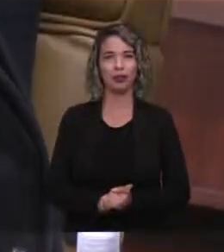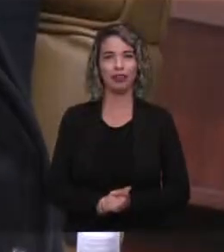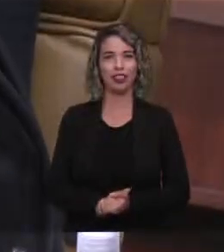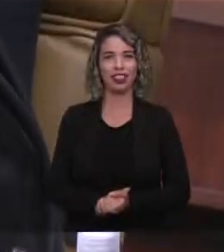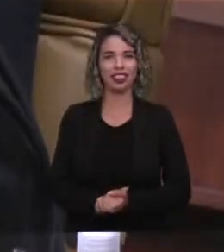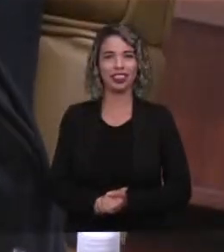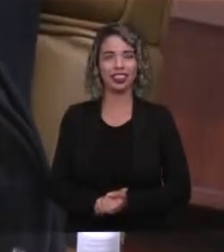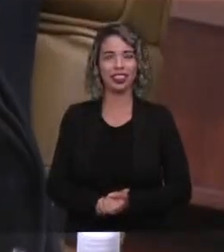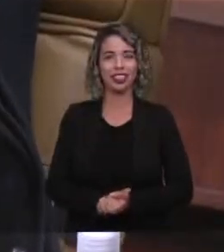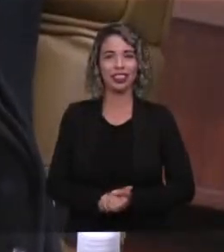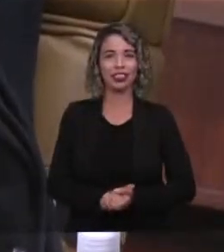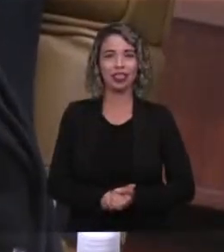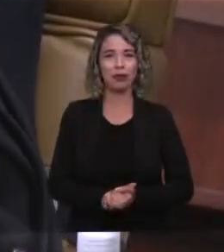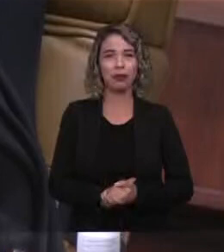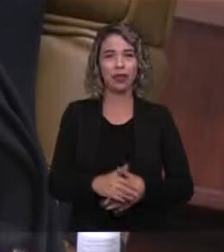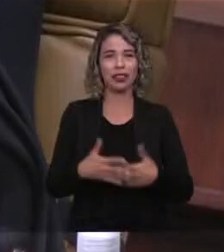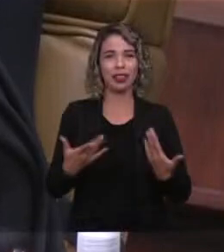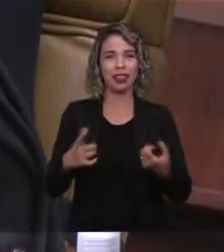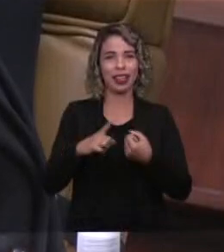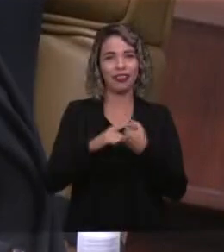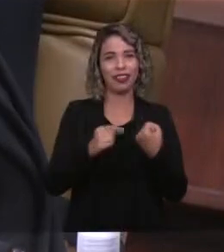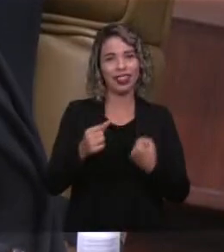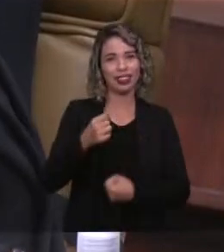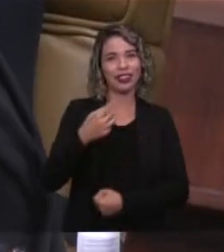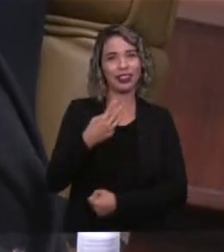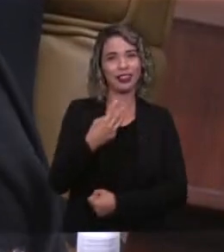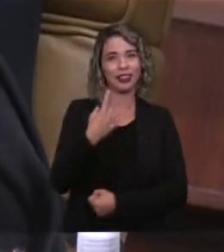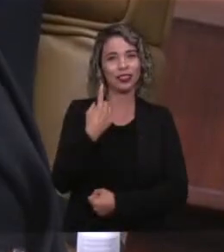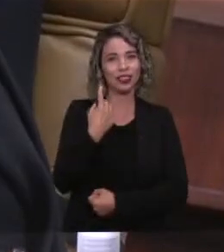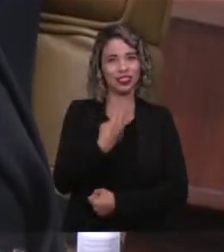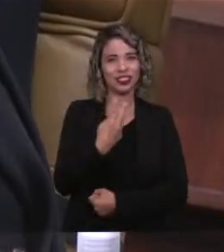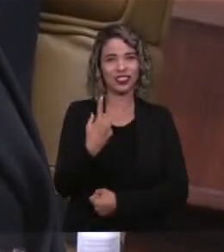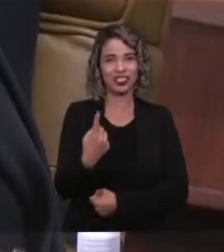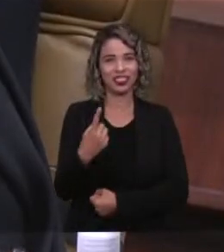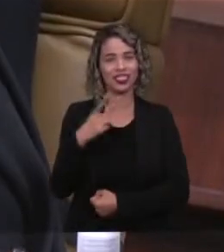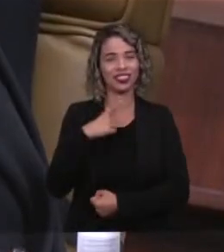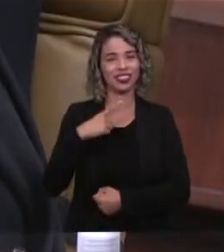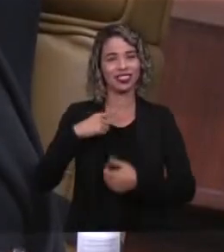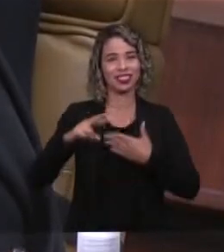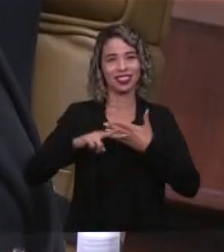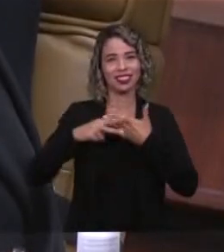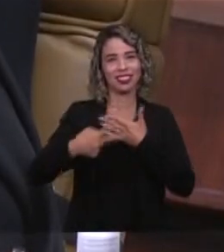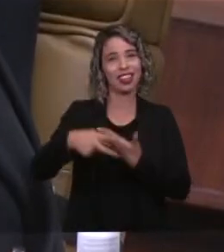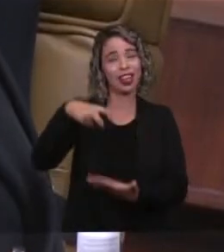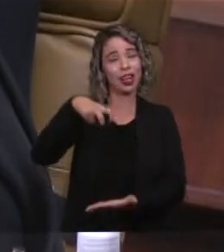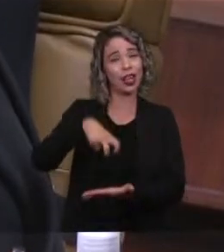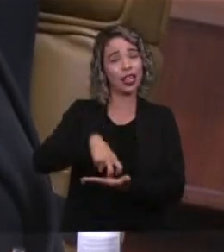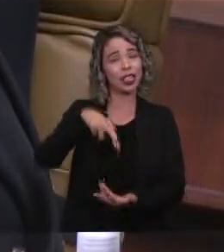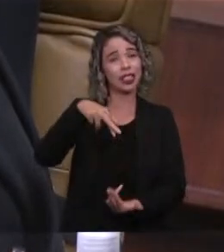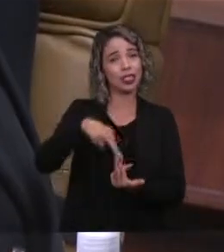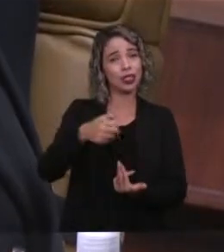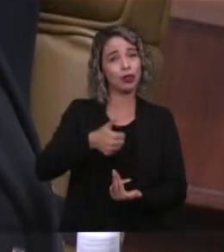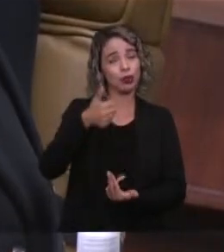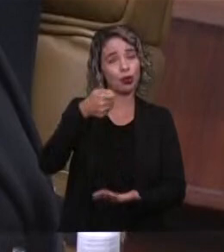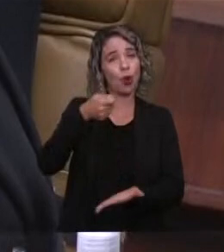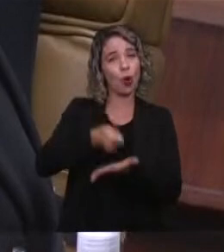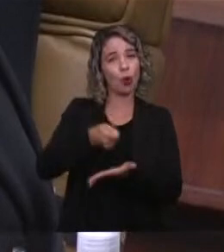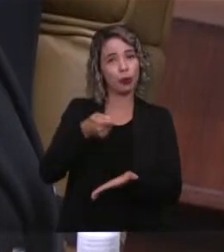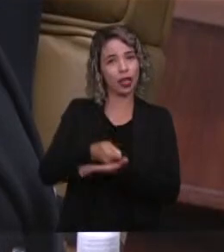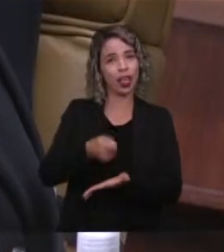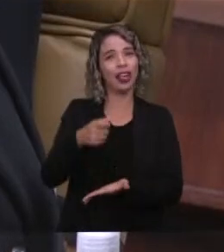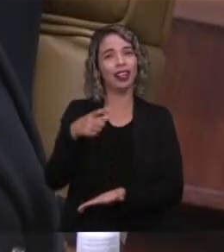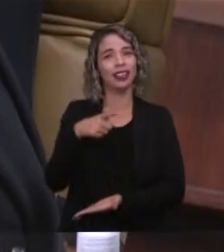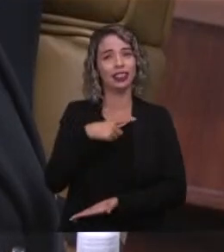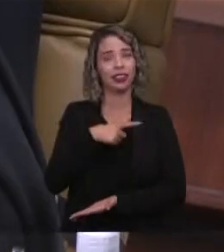o Código Penal? Artigo 91, são efeitos da condenação, inciso 1, tornar certa a obrigação de